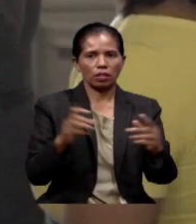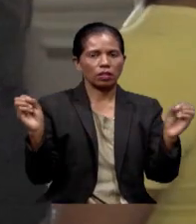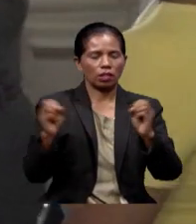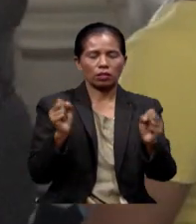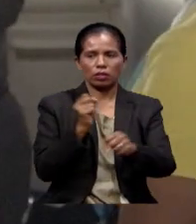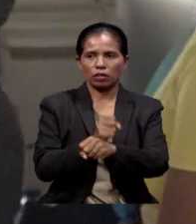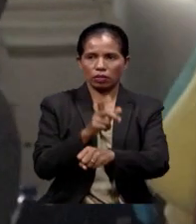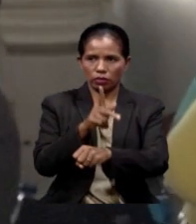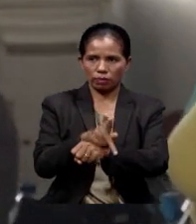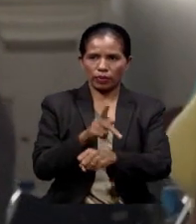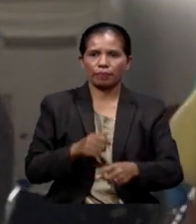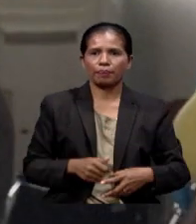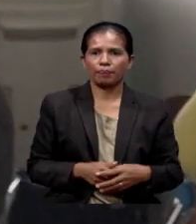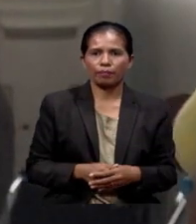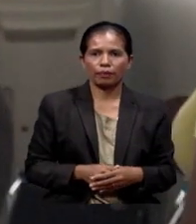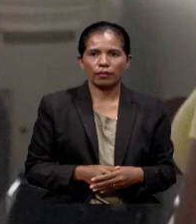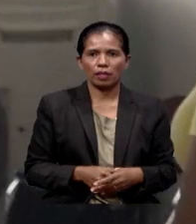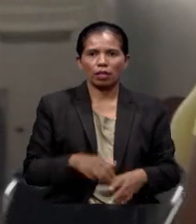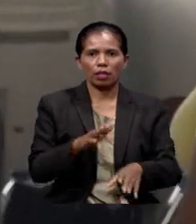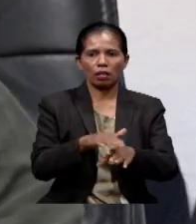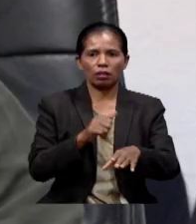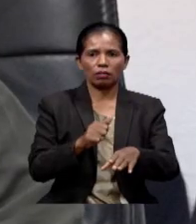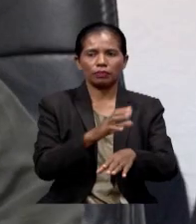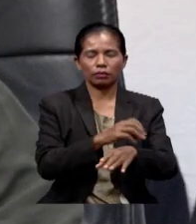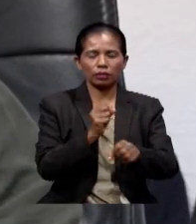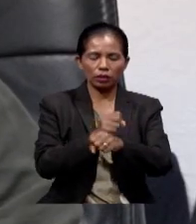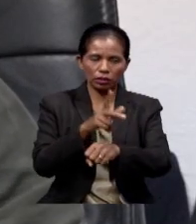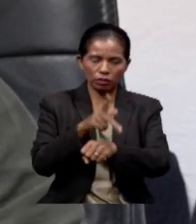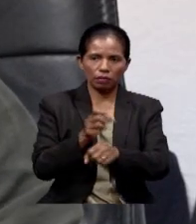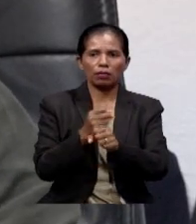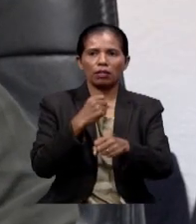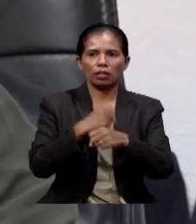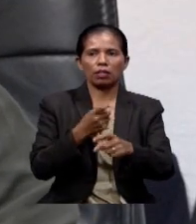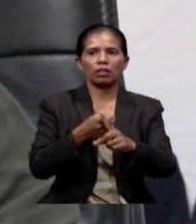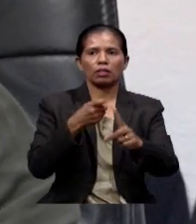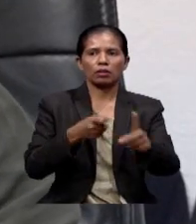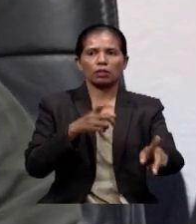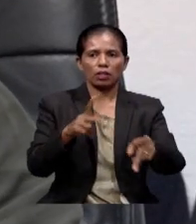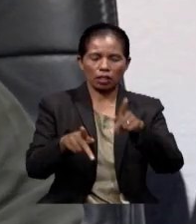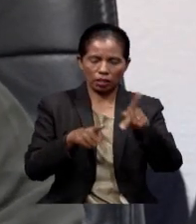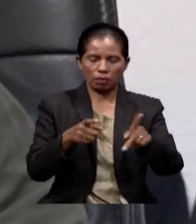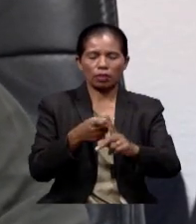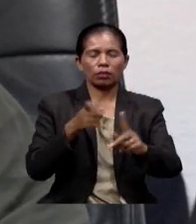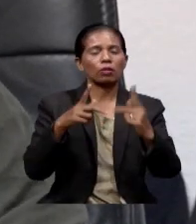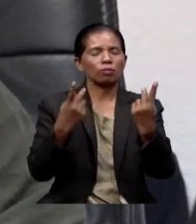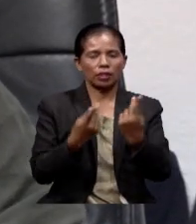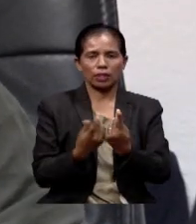OCFOP. Recrutamento los se pope macalo, recrutamento ne, usa empregador sina macalo. Nebe,